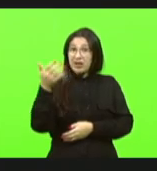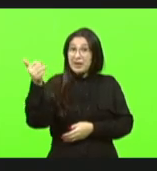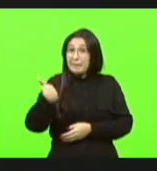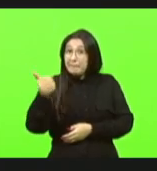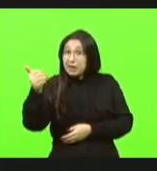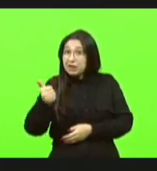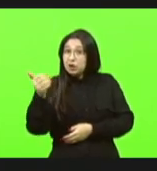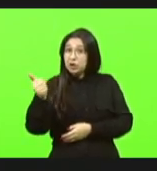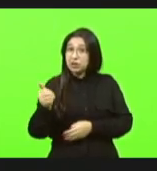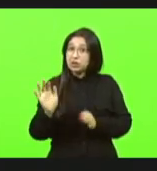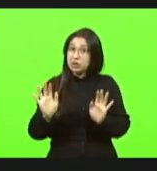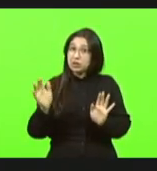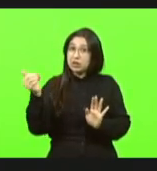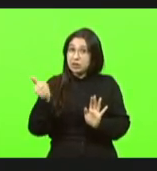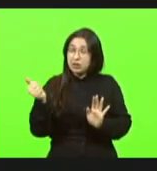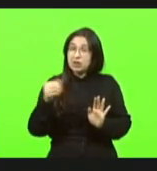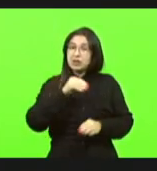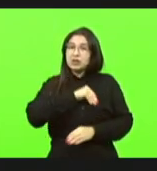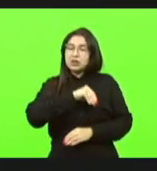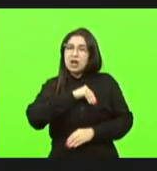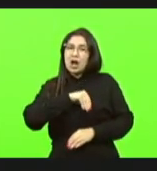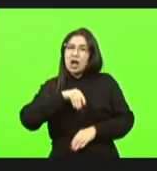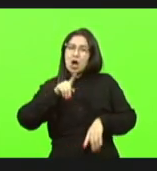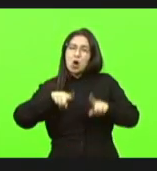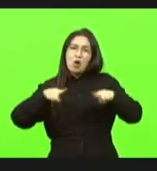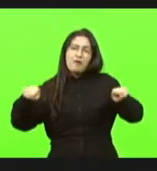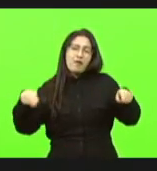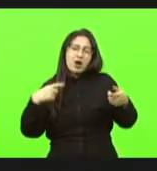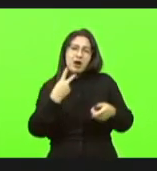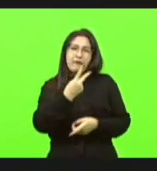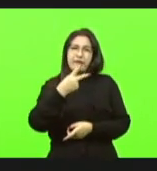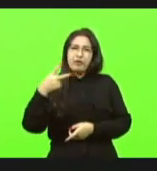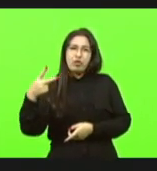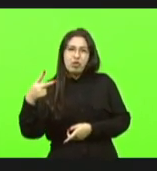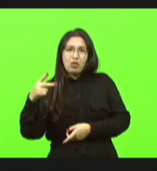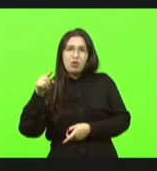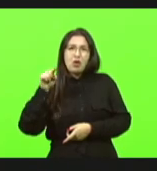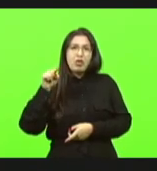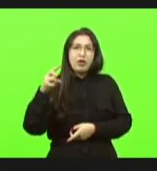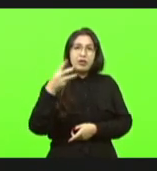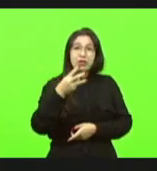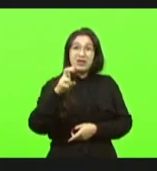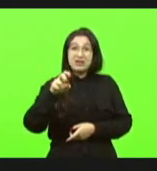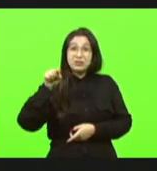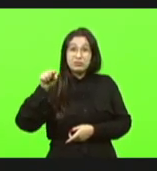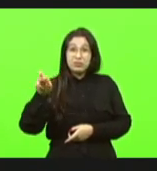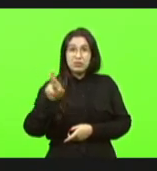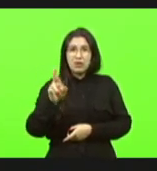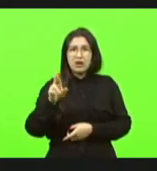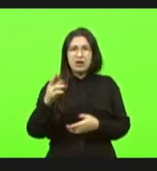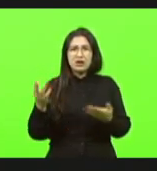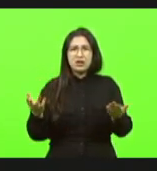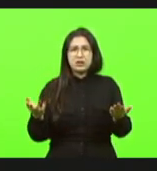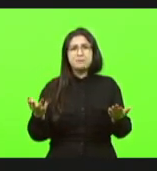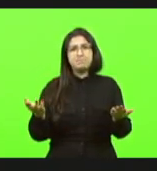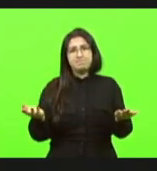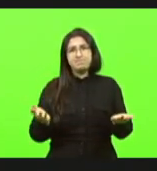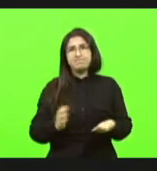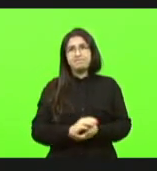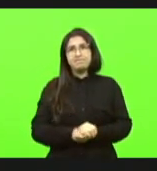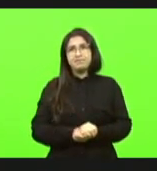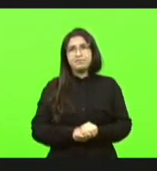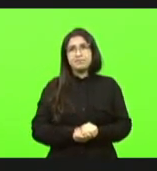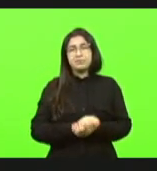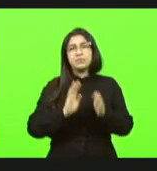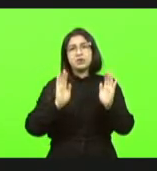pensionistas salários que variam ali de 22 a 35 mil reais mas as pessoas têm que saber é